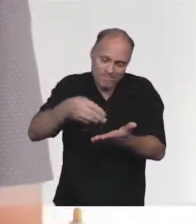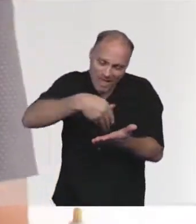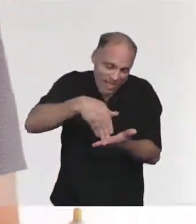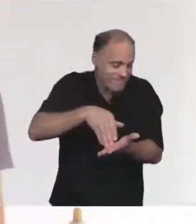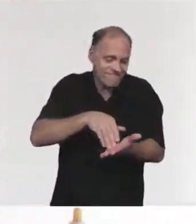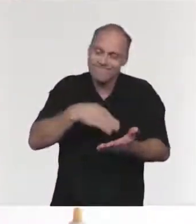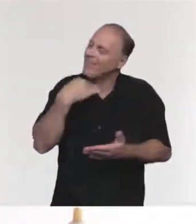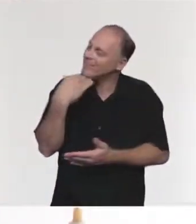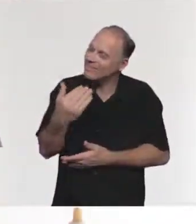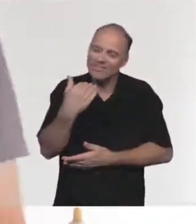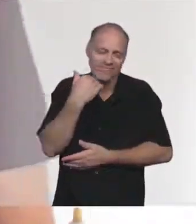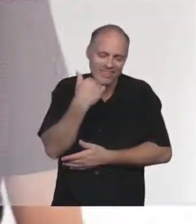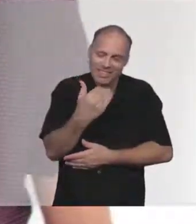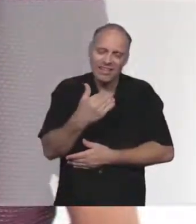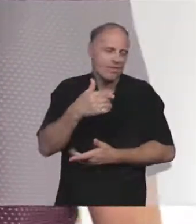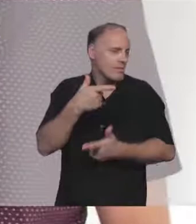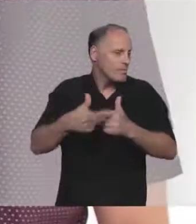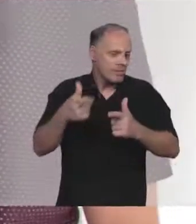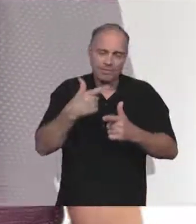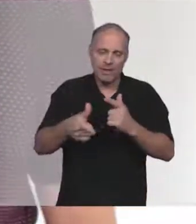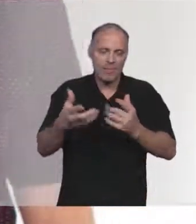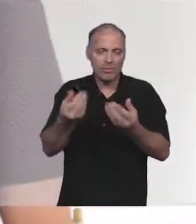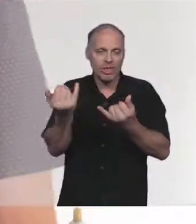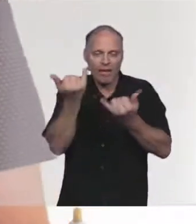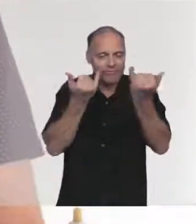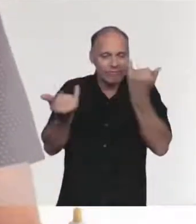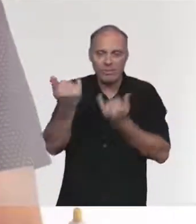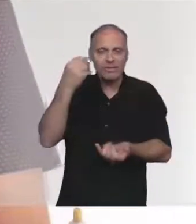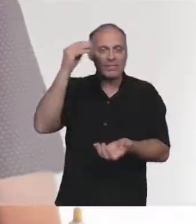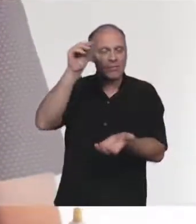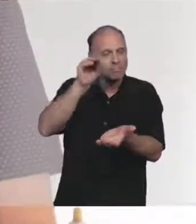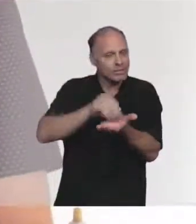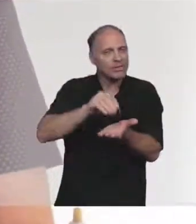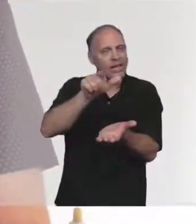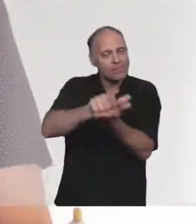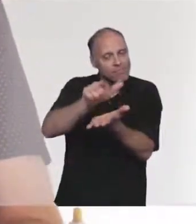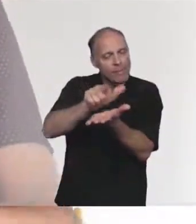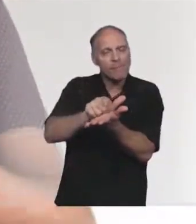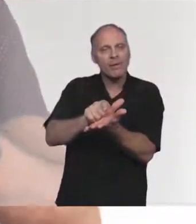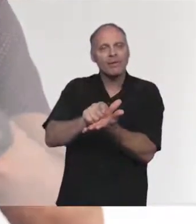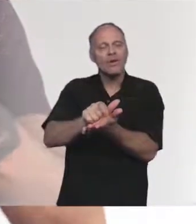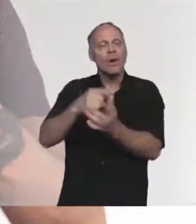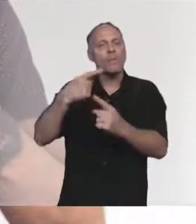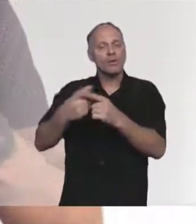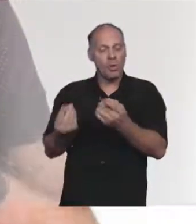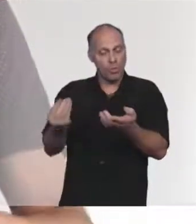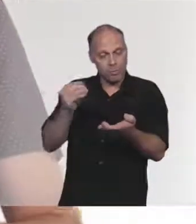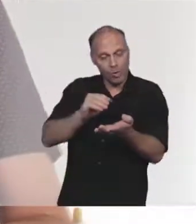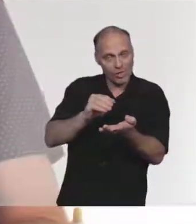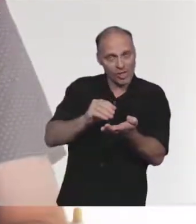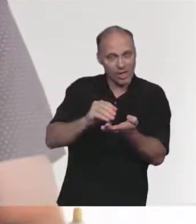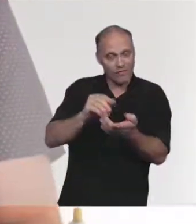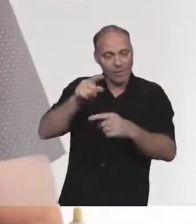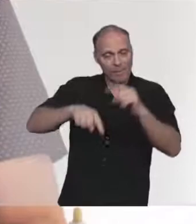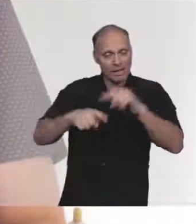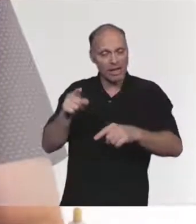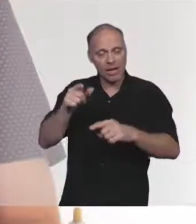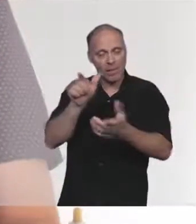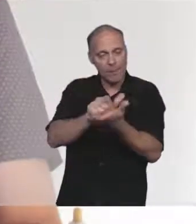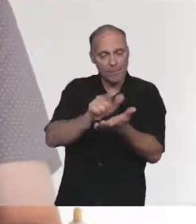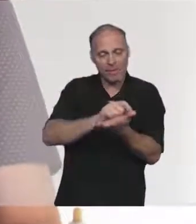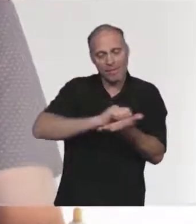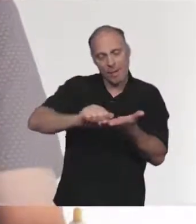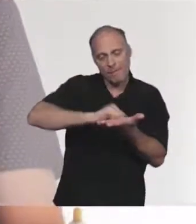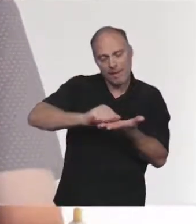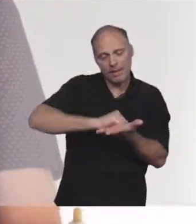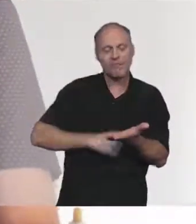era muita ação sobre o papel, era muita informação, né? Porque eu colocava o material no